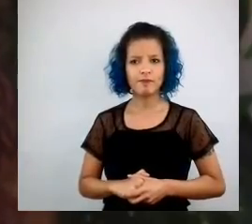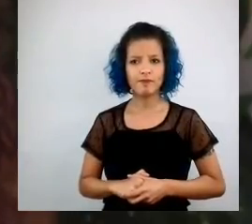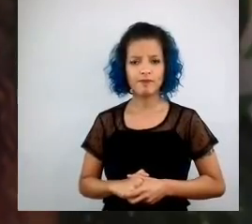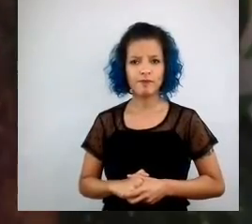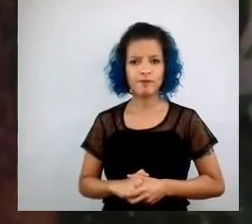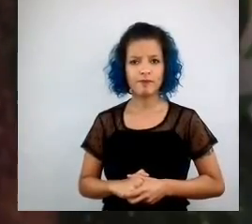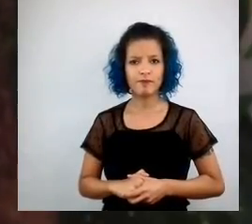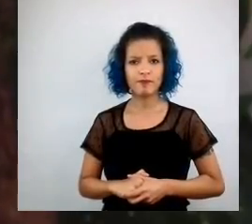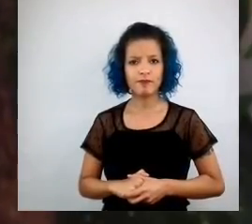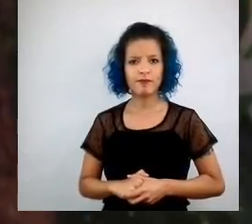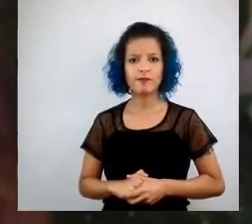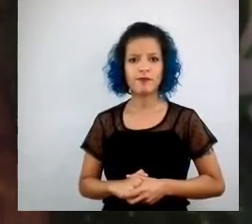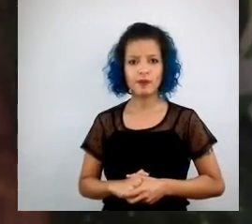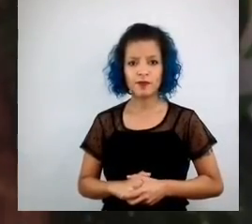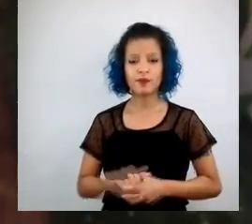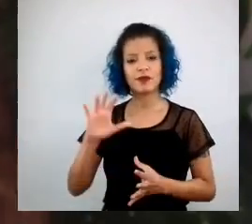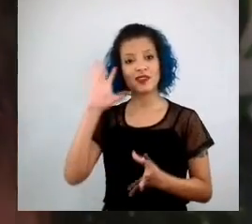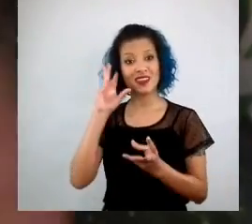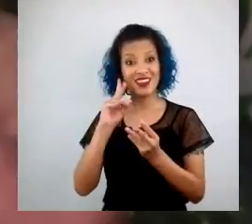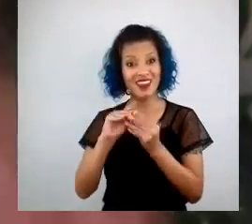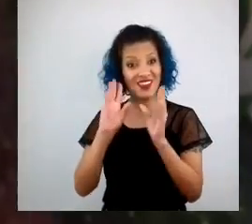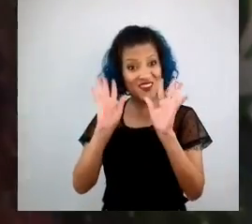Para finalizar, mesmo agora,